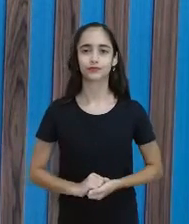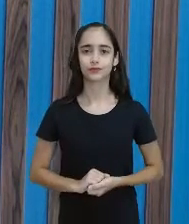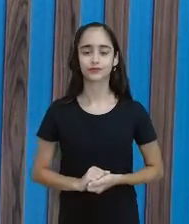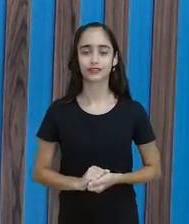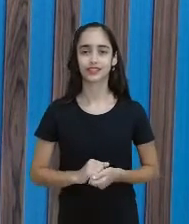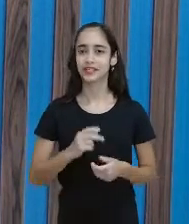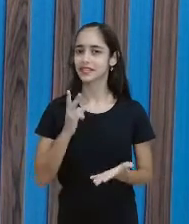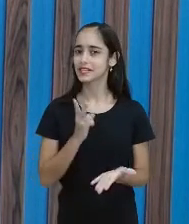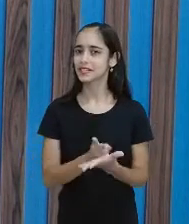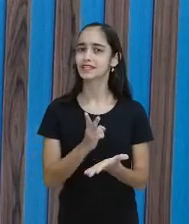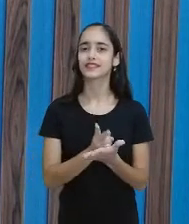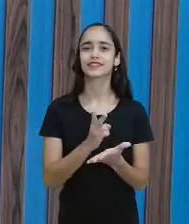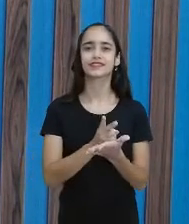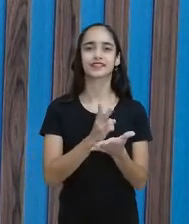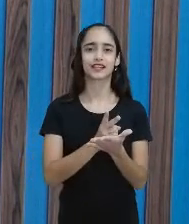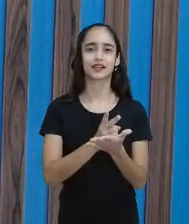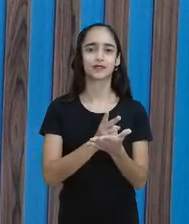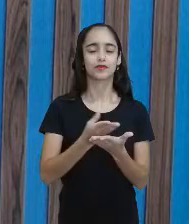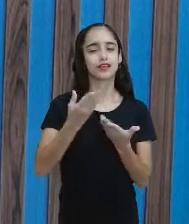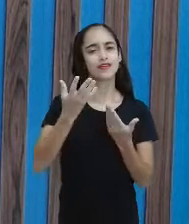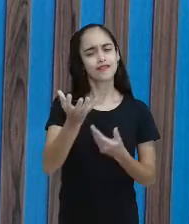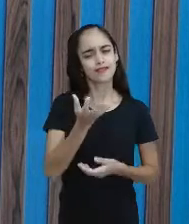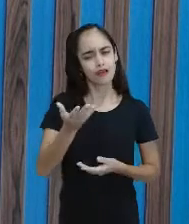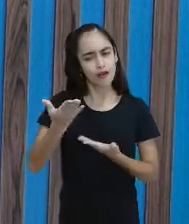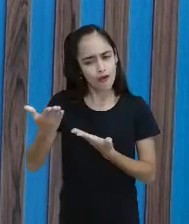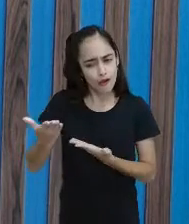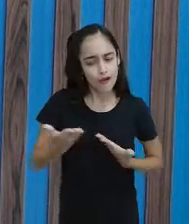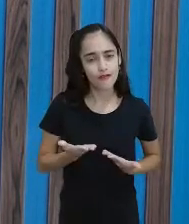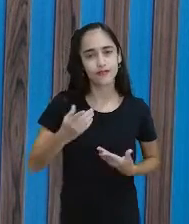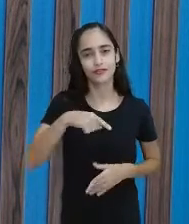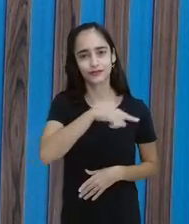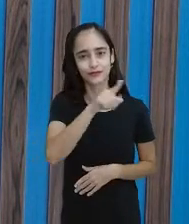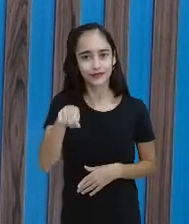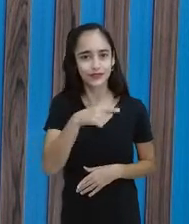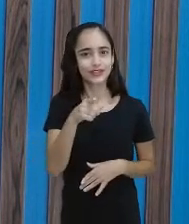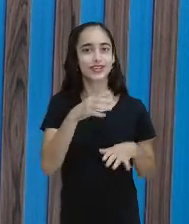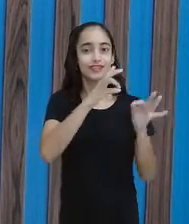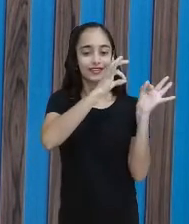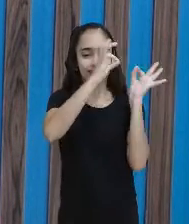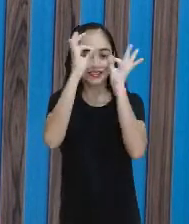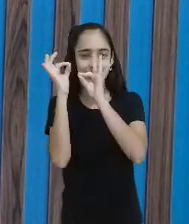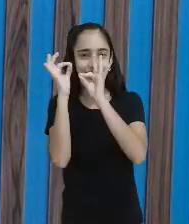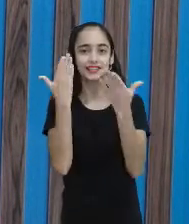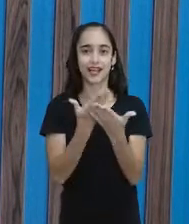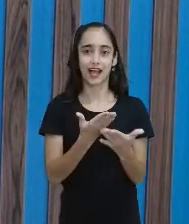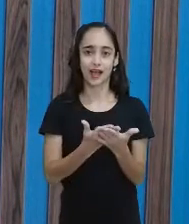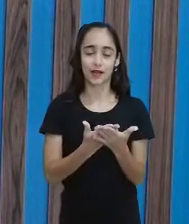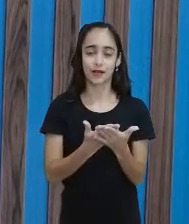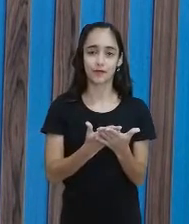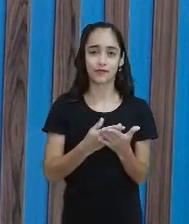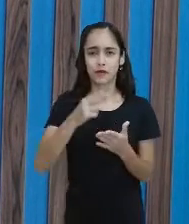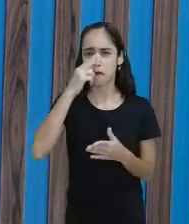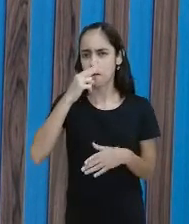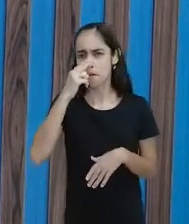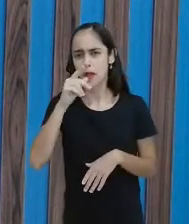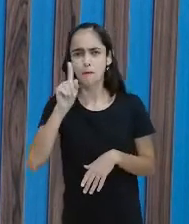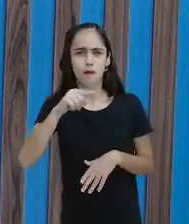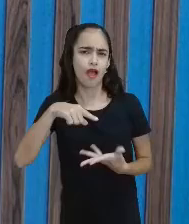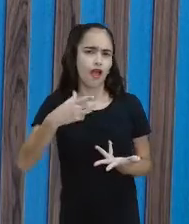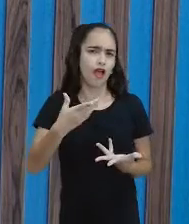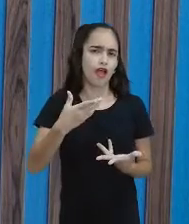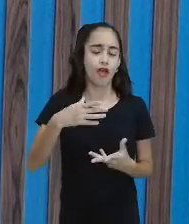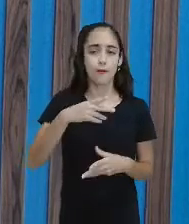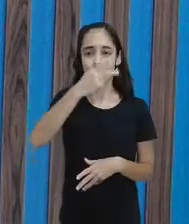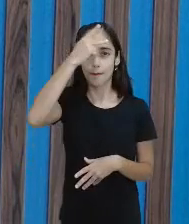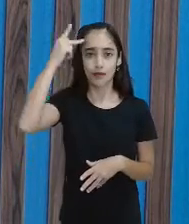E como sempre, faço um convite a você que está aí nos assistindo, mesmo que seja uma pessoa ouvinte, que dê